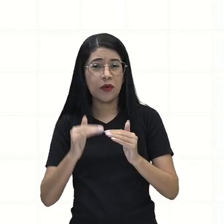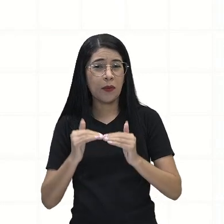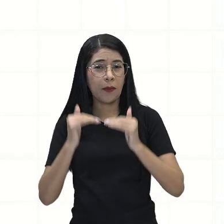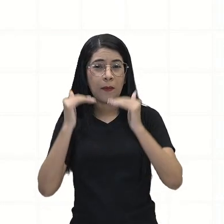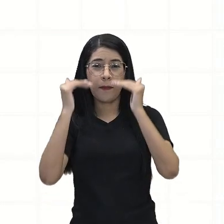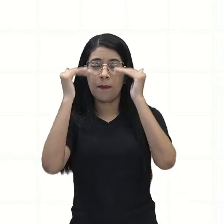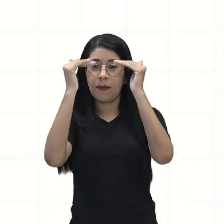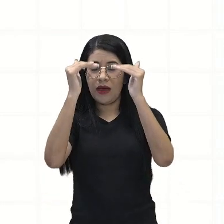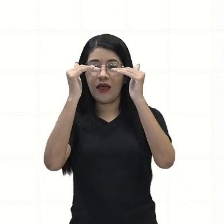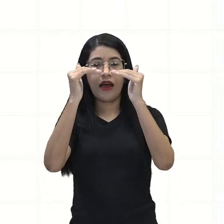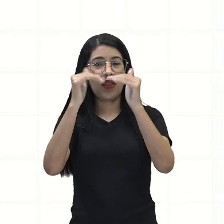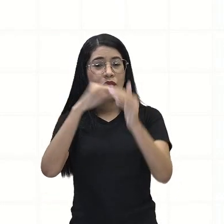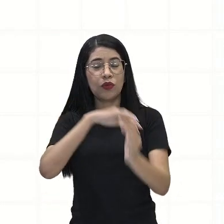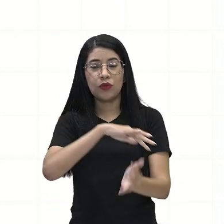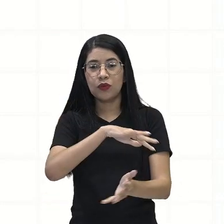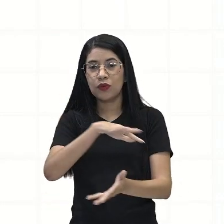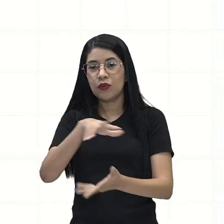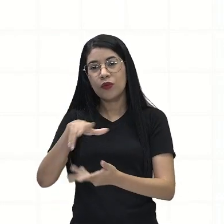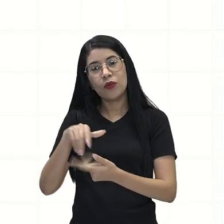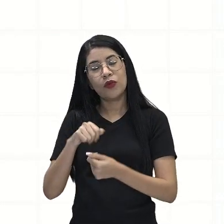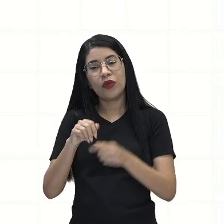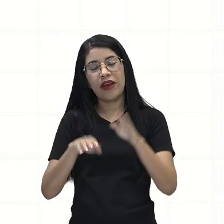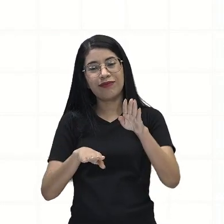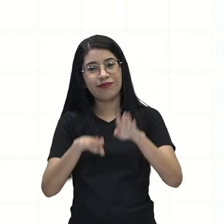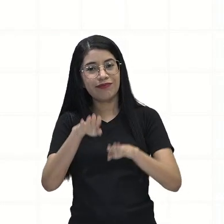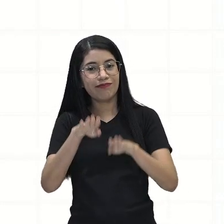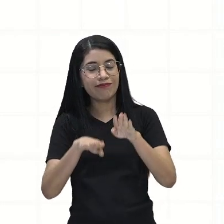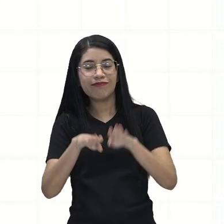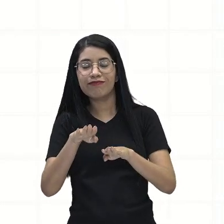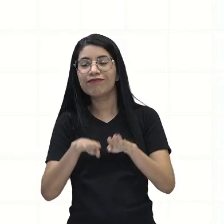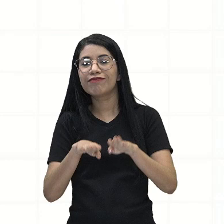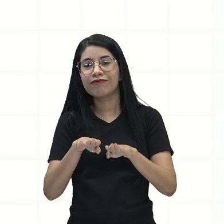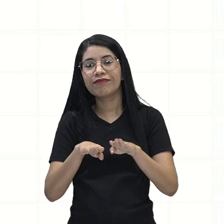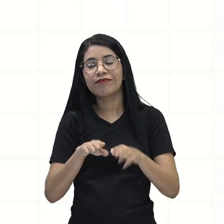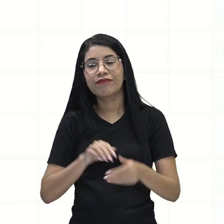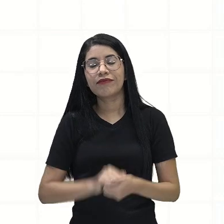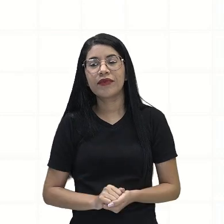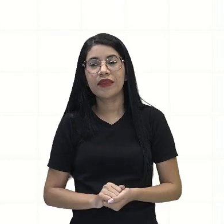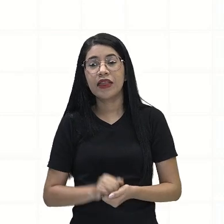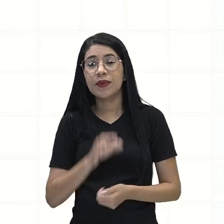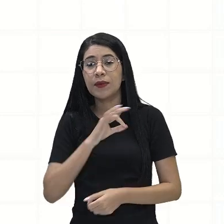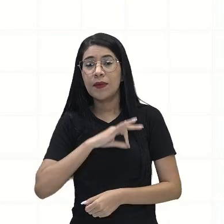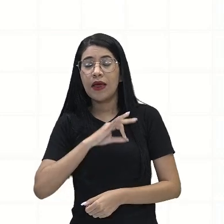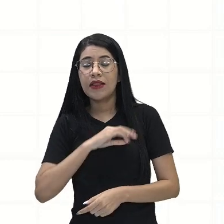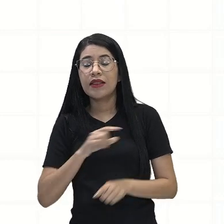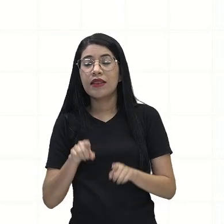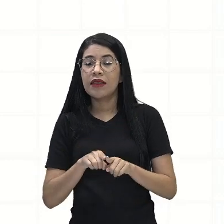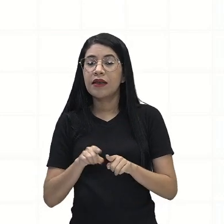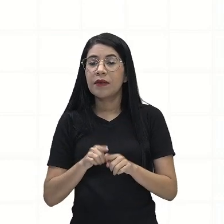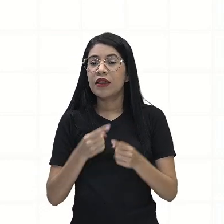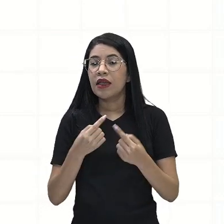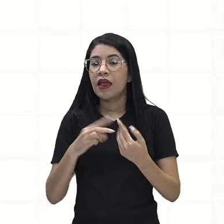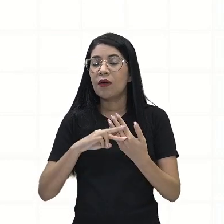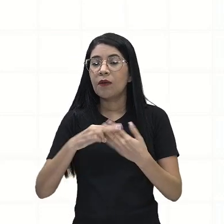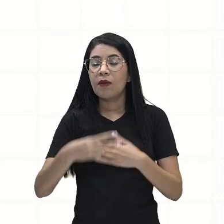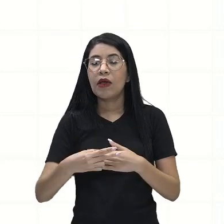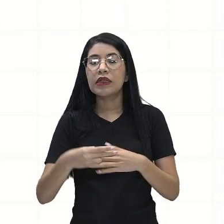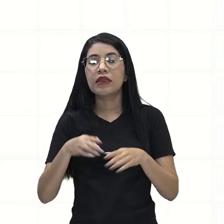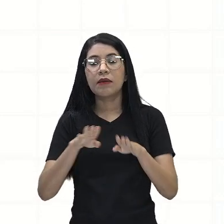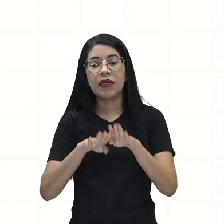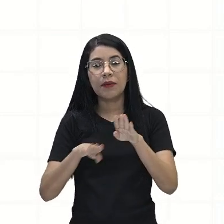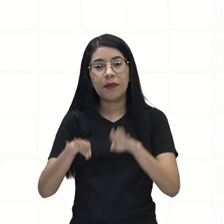global, gente, olha aí, de desigualdade de renda, né? Consequentemente, a gente tem a desigualdade social,